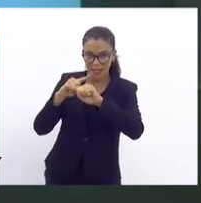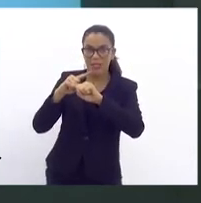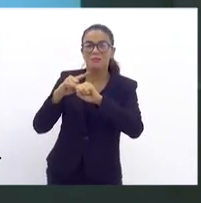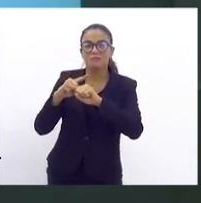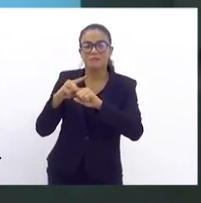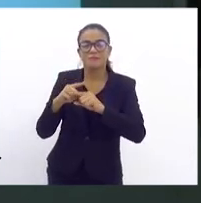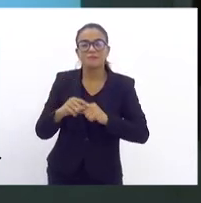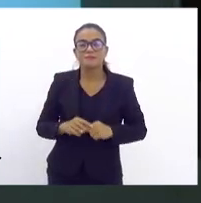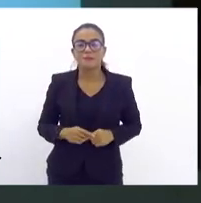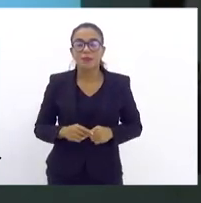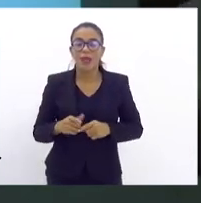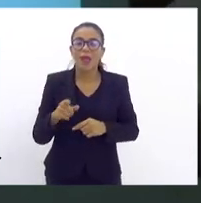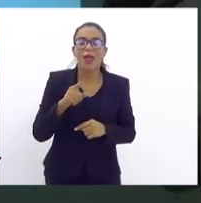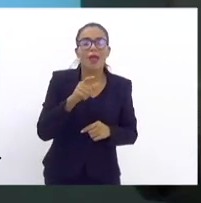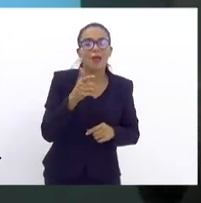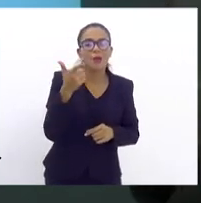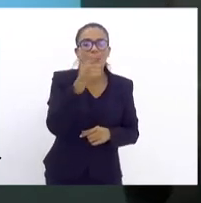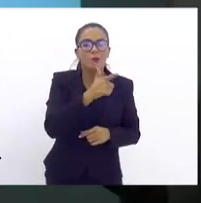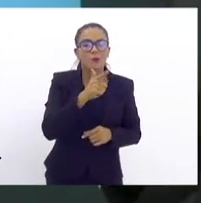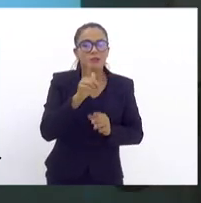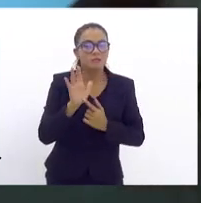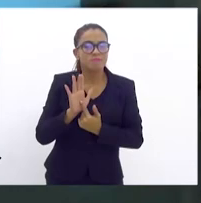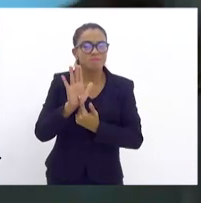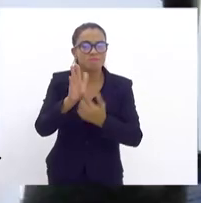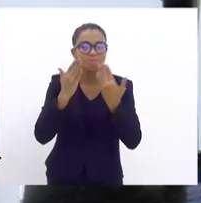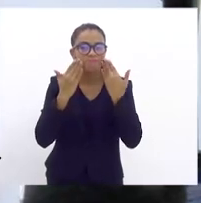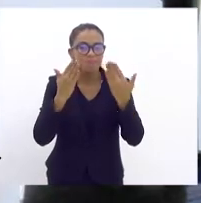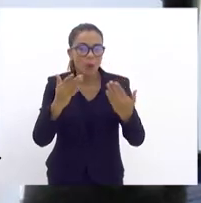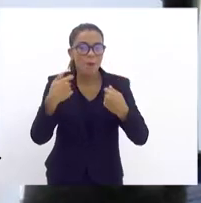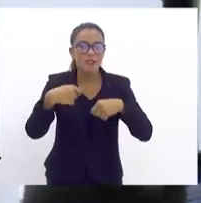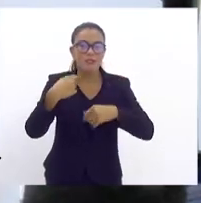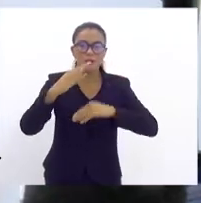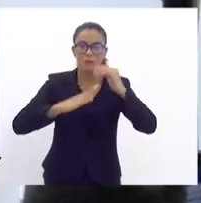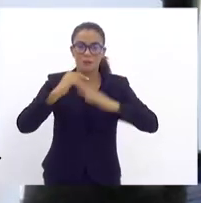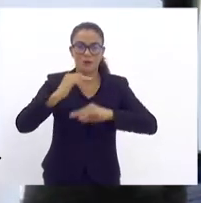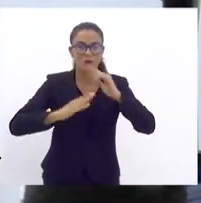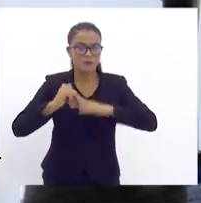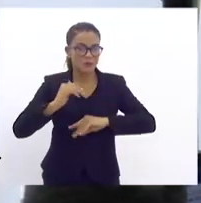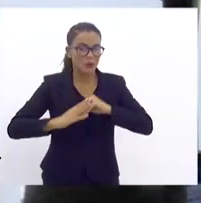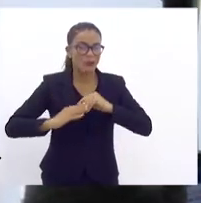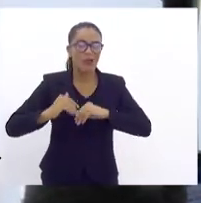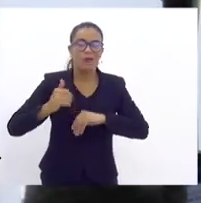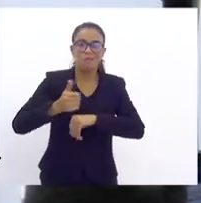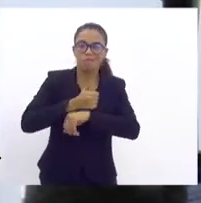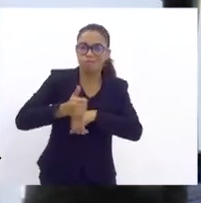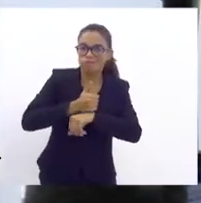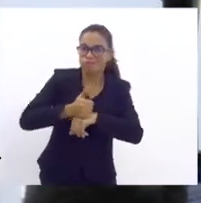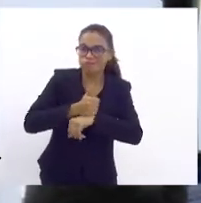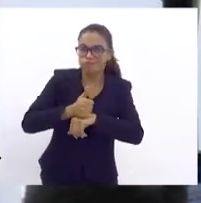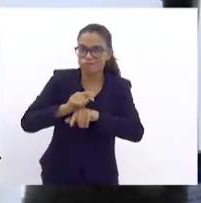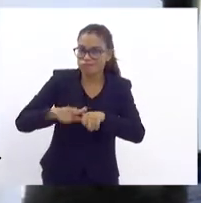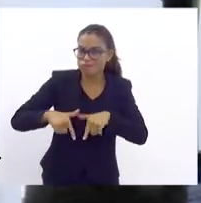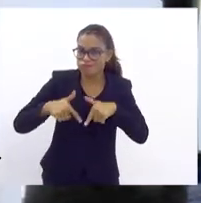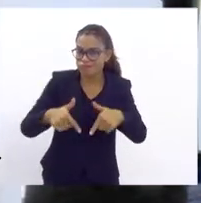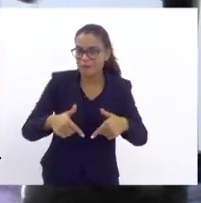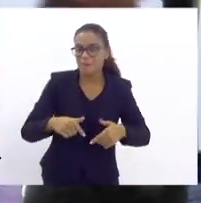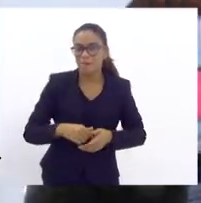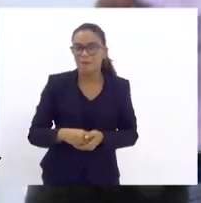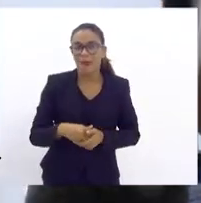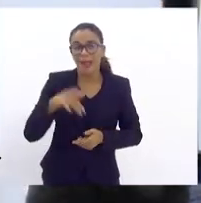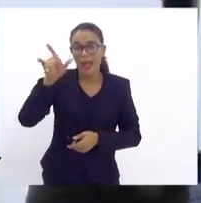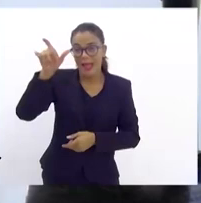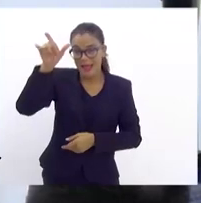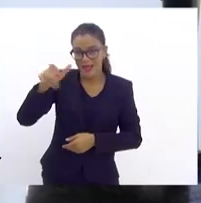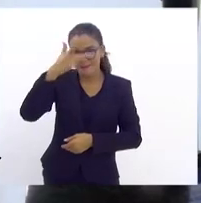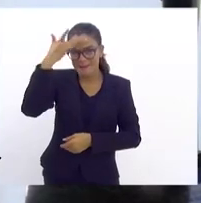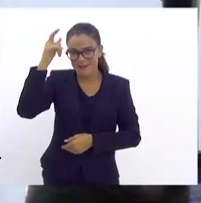evidenciam ela sejam evidenciadas eu preciso de profissionais técnicos que venham fazer isso então a pessoa